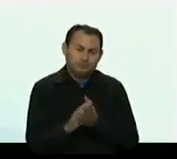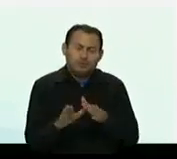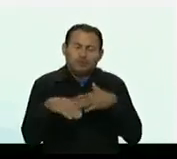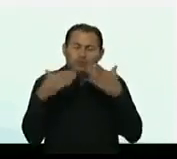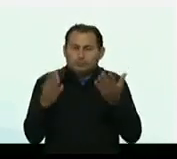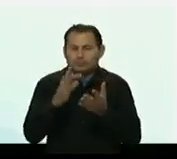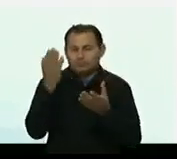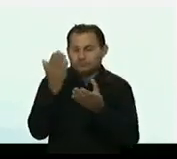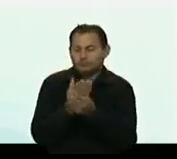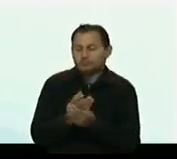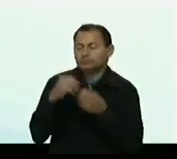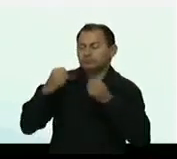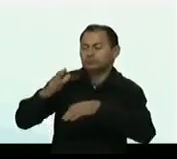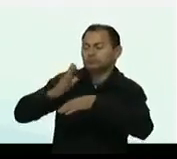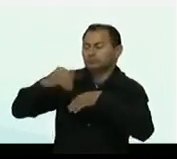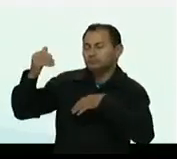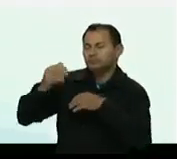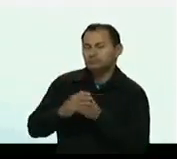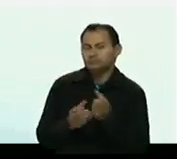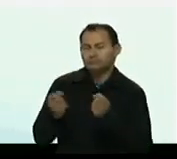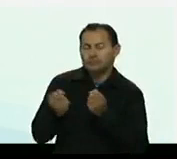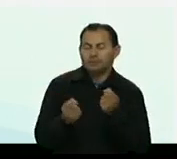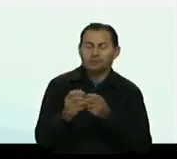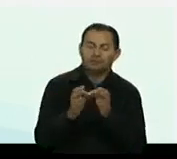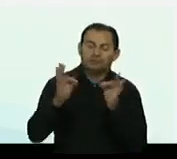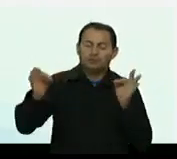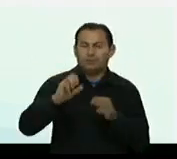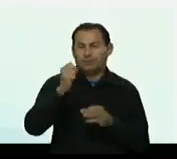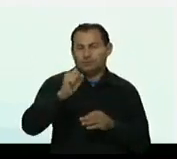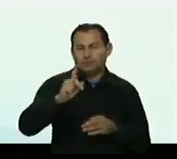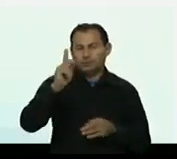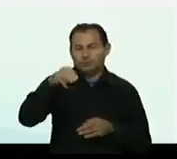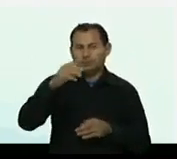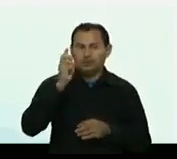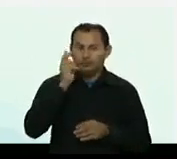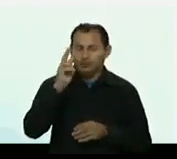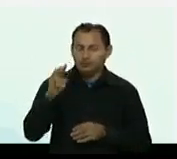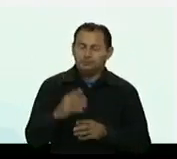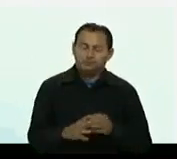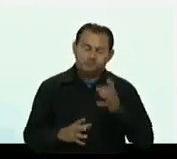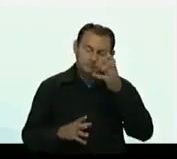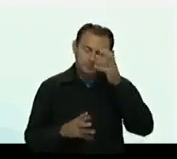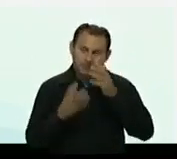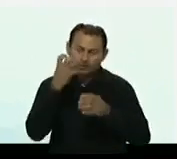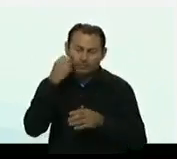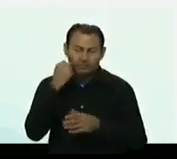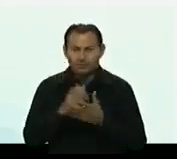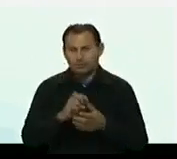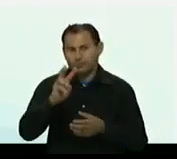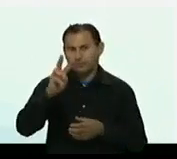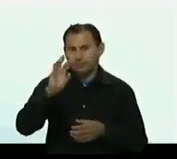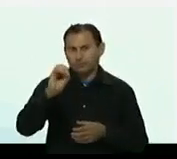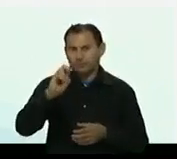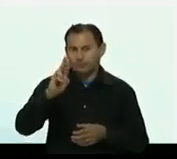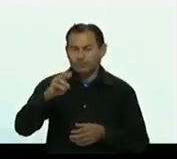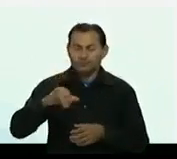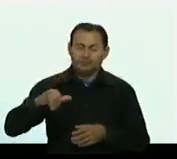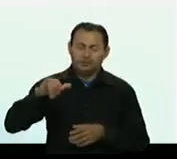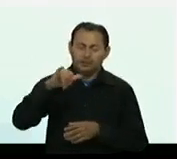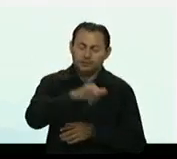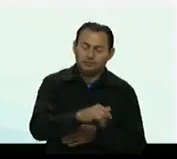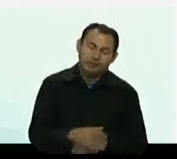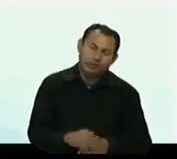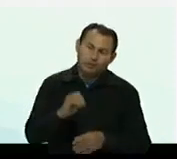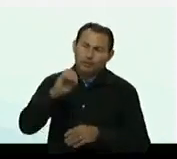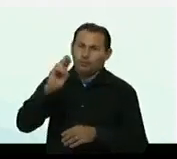qual táxi João deve chamar para a corrida de 8 quilômetros? Vendo aqui, compensa chamar a Voo de Táxi.